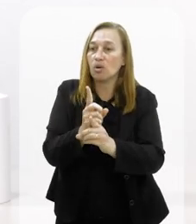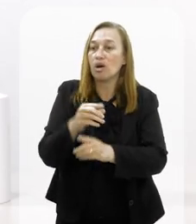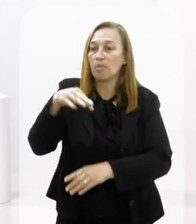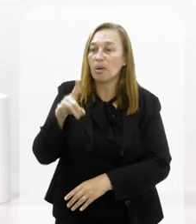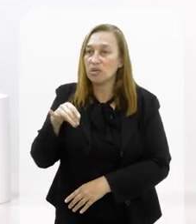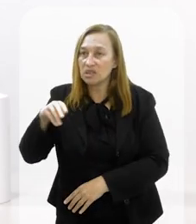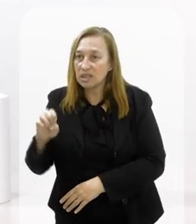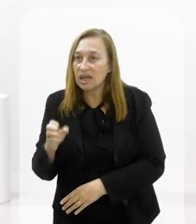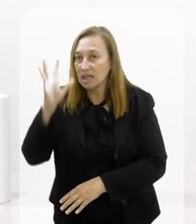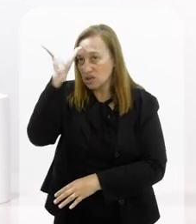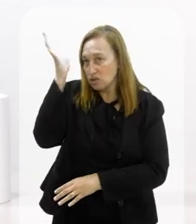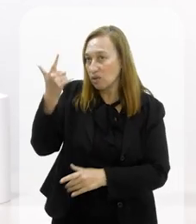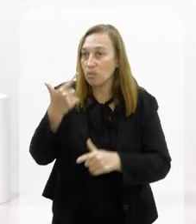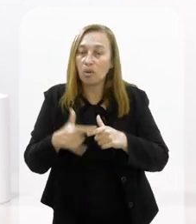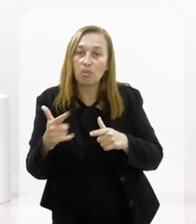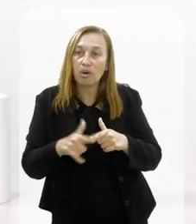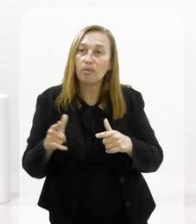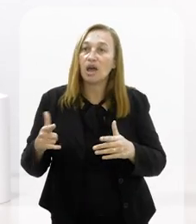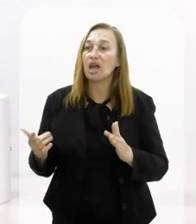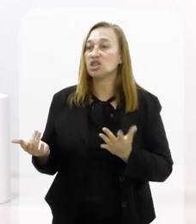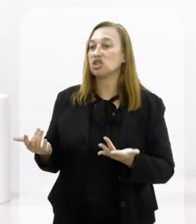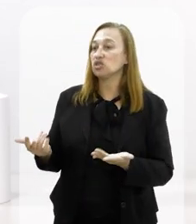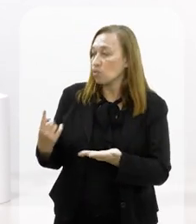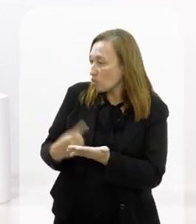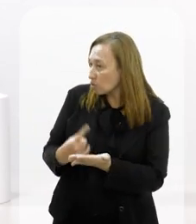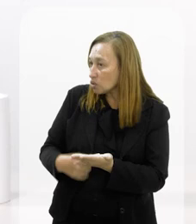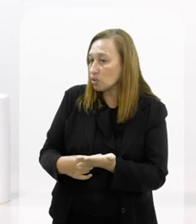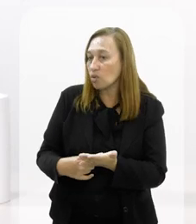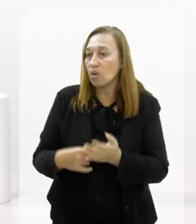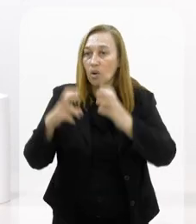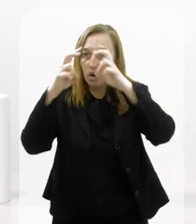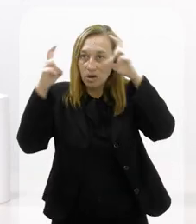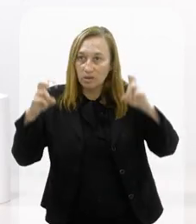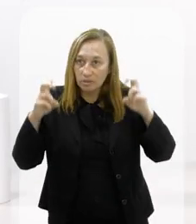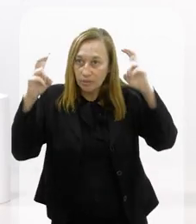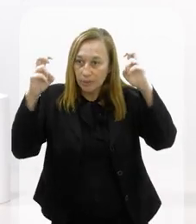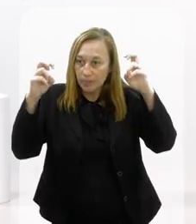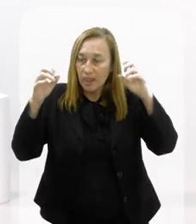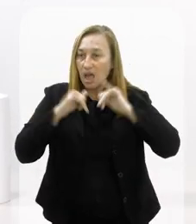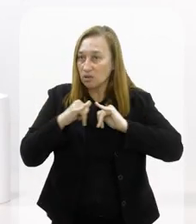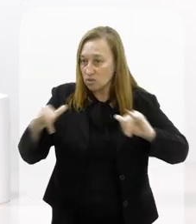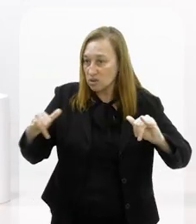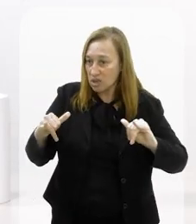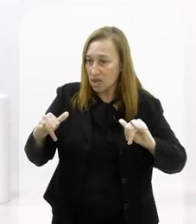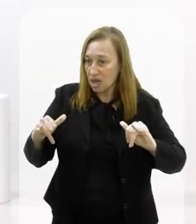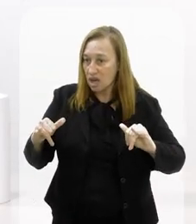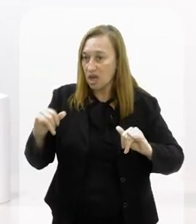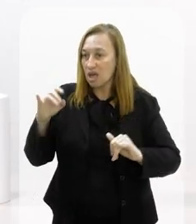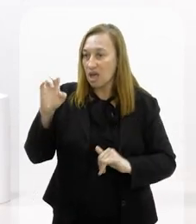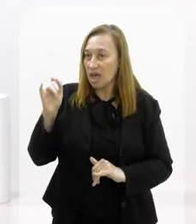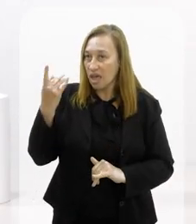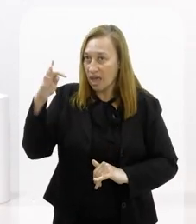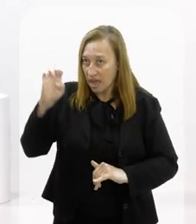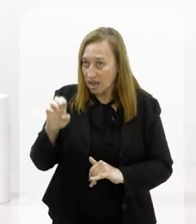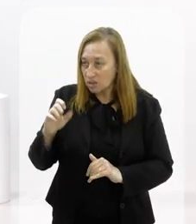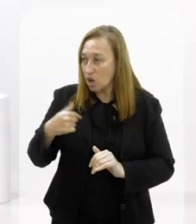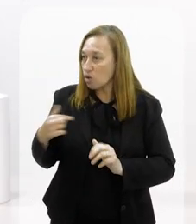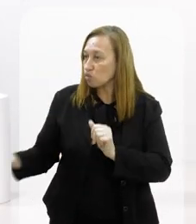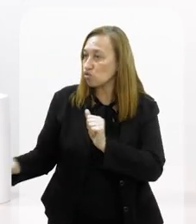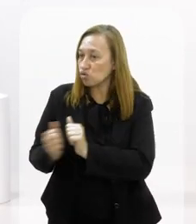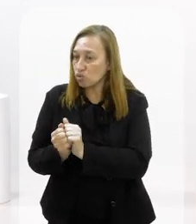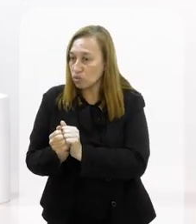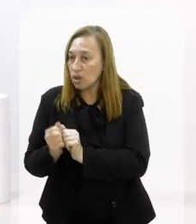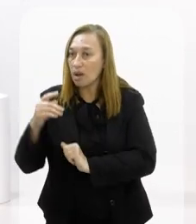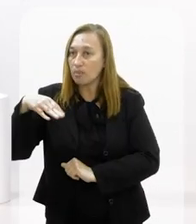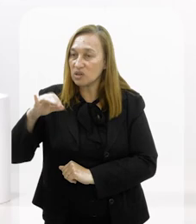pudesse resolver essas questões e aí a gente combinou vamos anunciar o enredo até o anúncio do enredo eu vou permanecer junto para que a comunidade